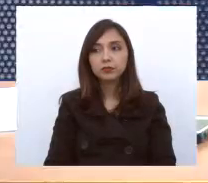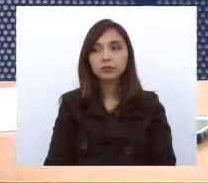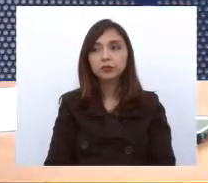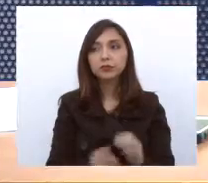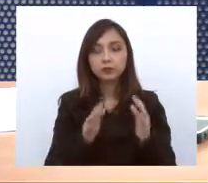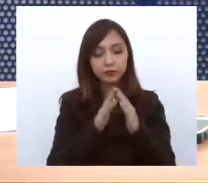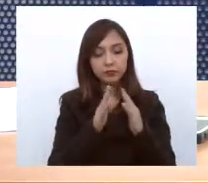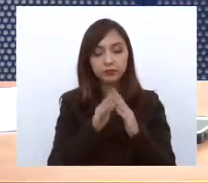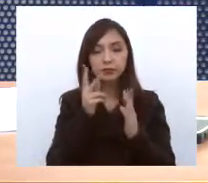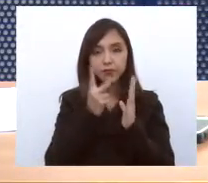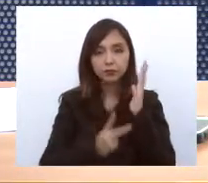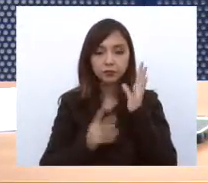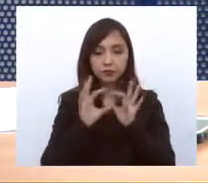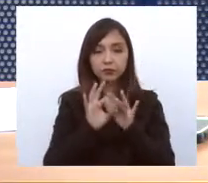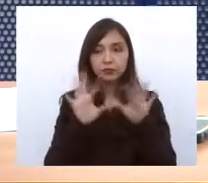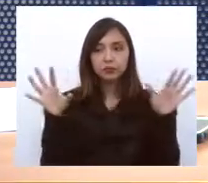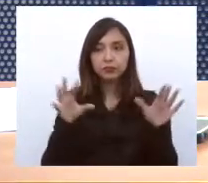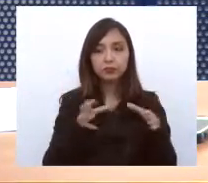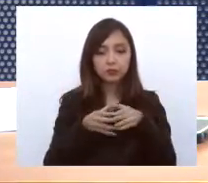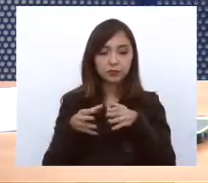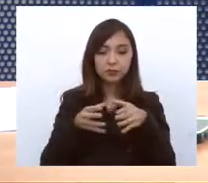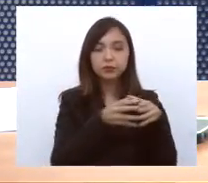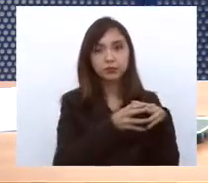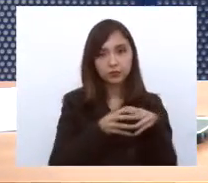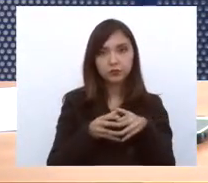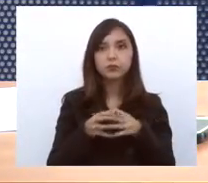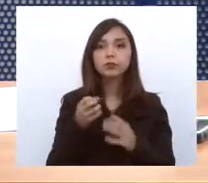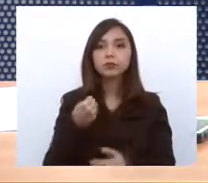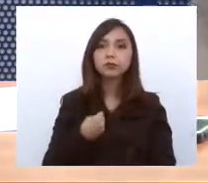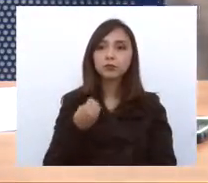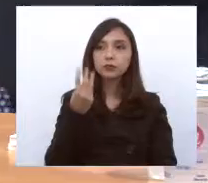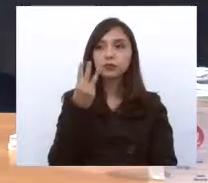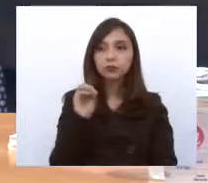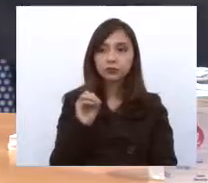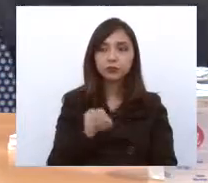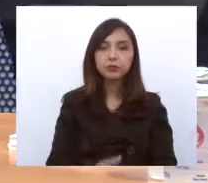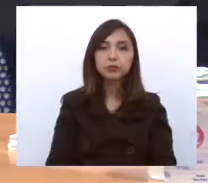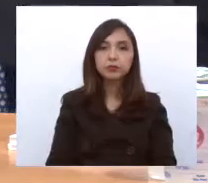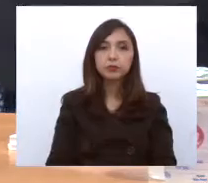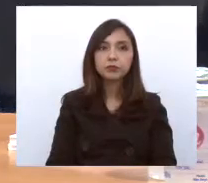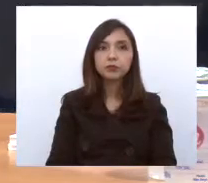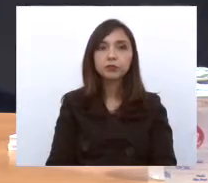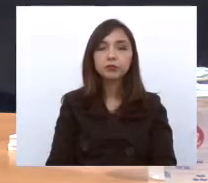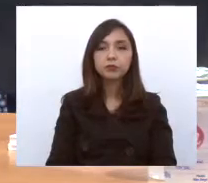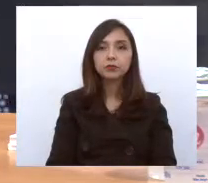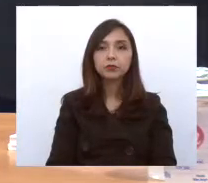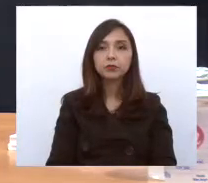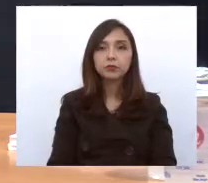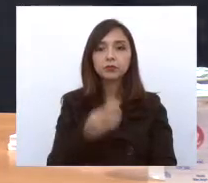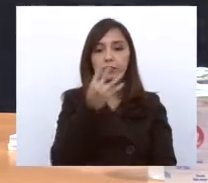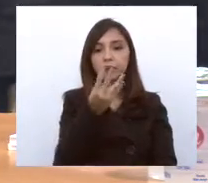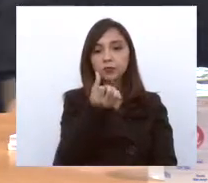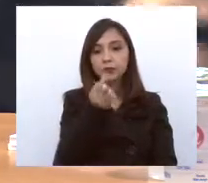Consulta a casa do presente projeto é objeto de deliberação. Considerado as comissões. Item 30. Leitura e deliberação do projeto de lei